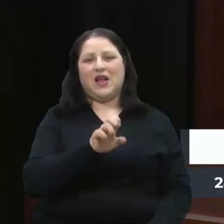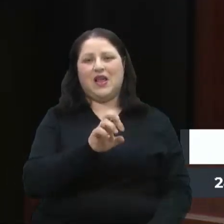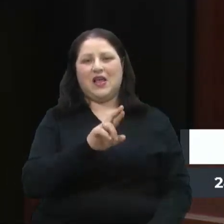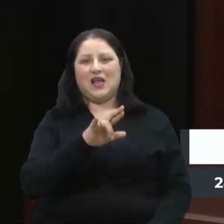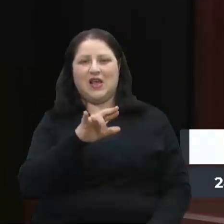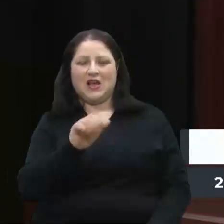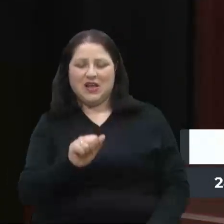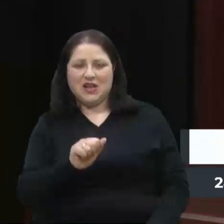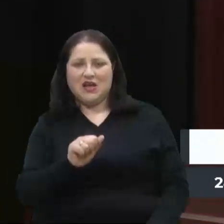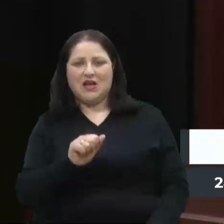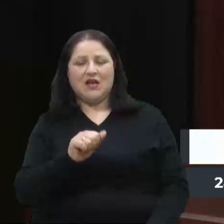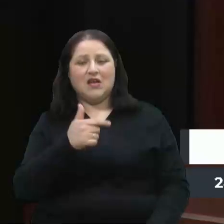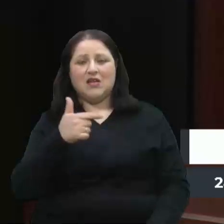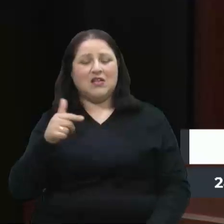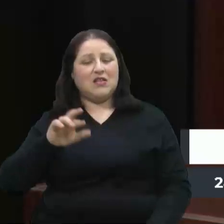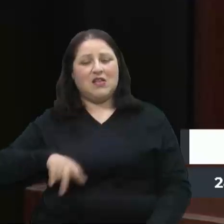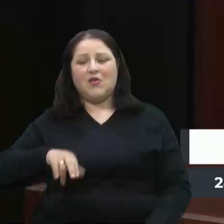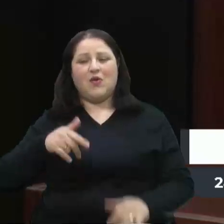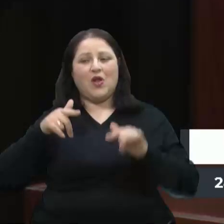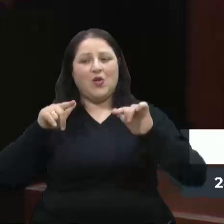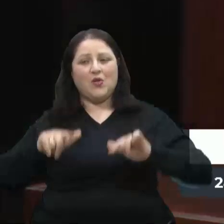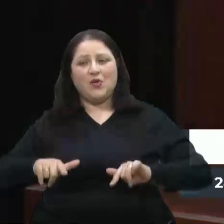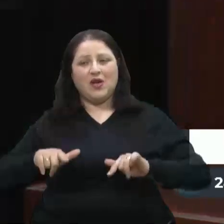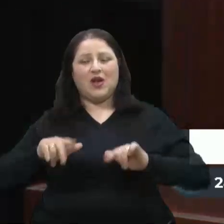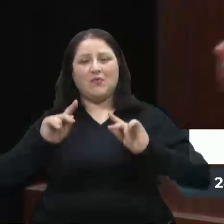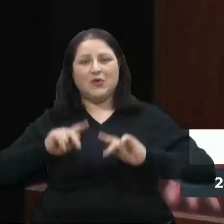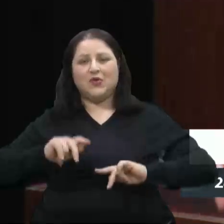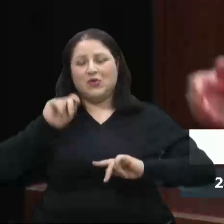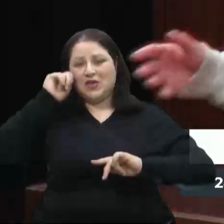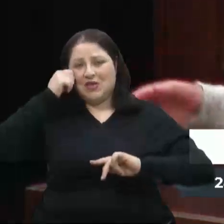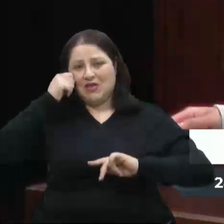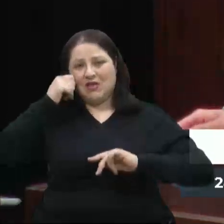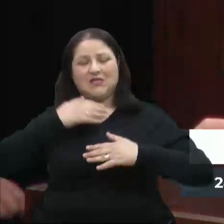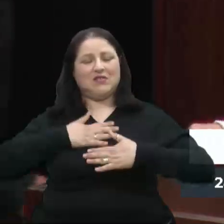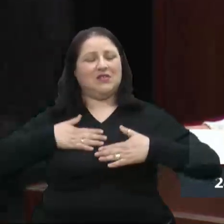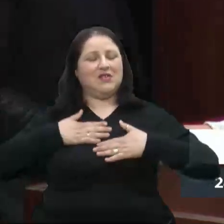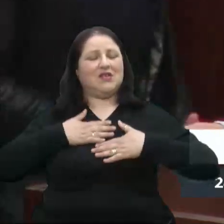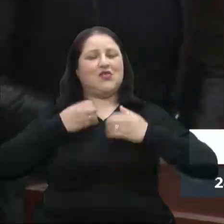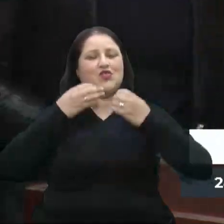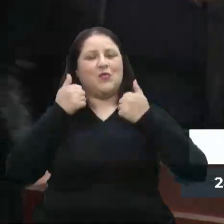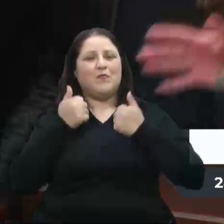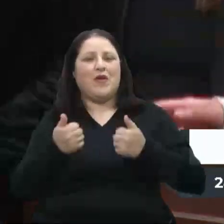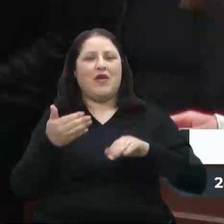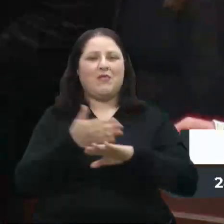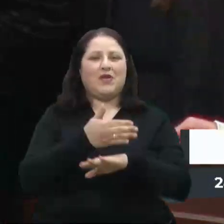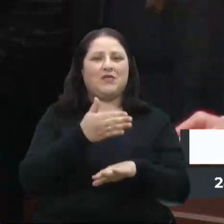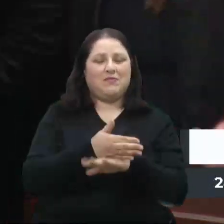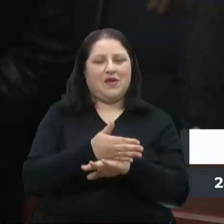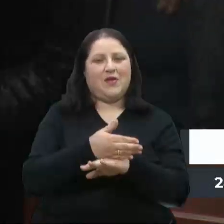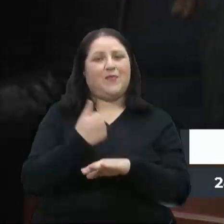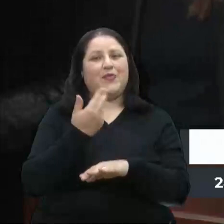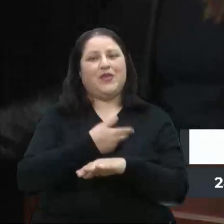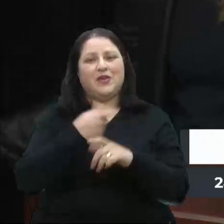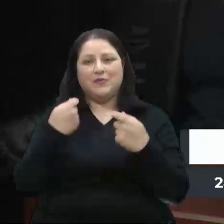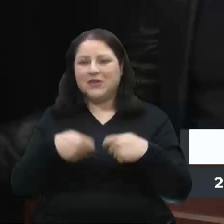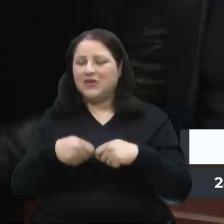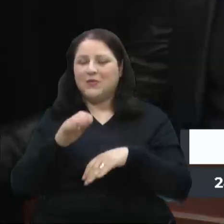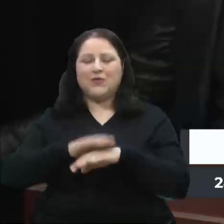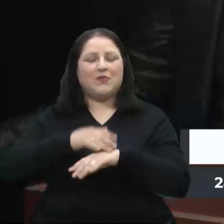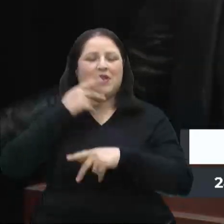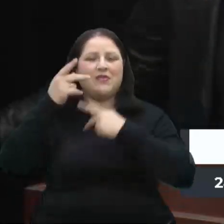onde a população negra se sente à vontade. Então a gente precisa cada vez mais falar sobre isso. Falar